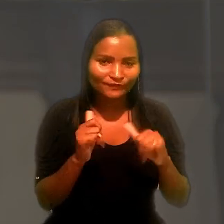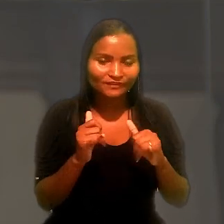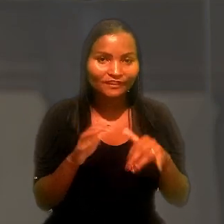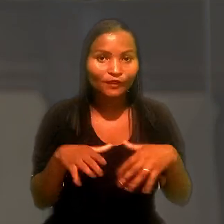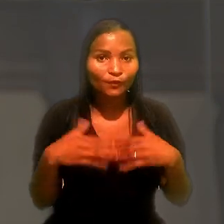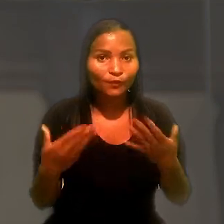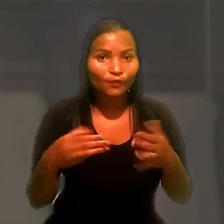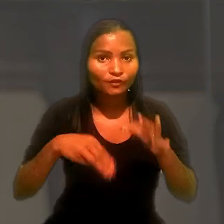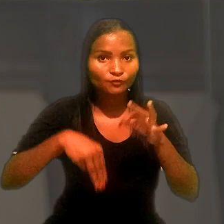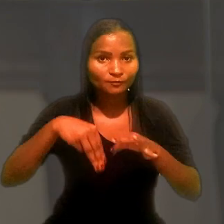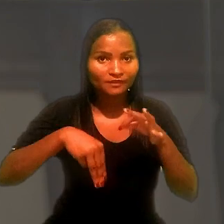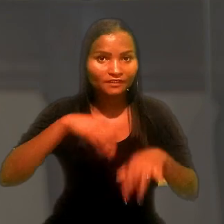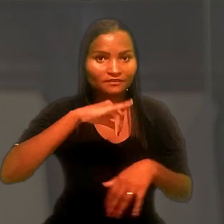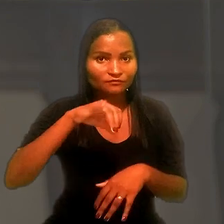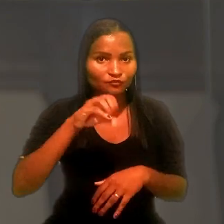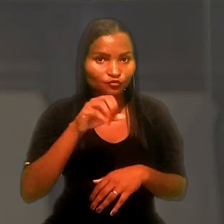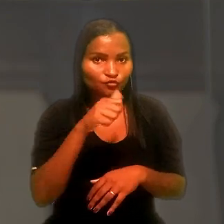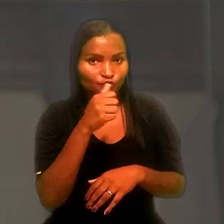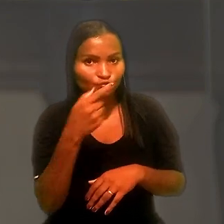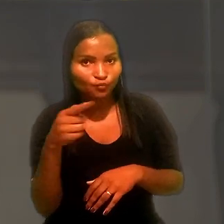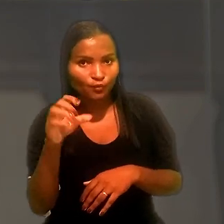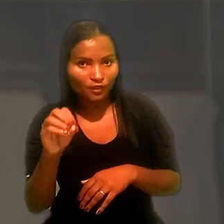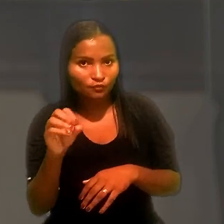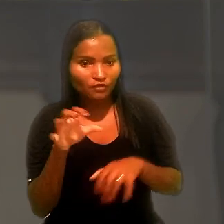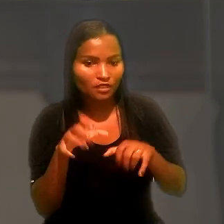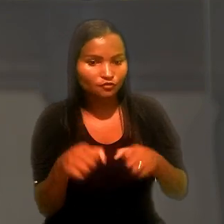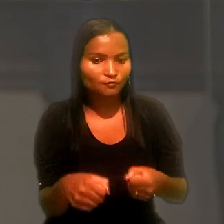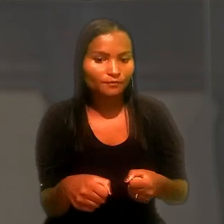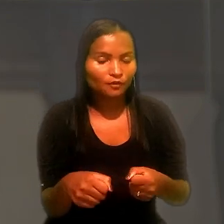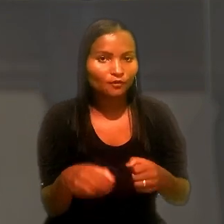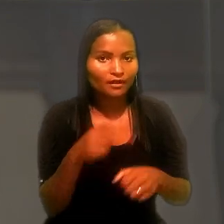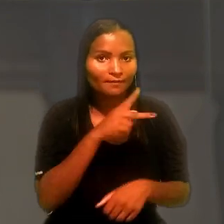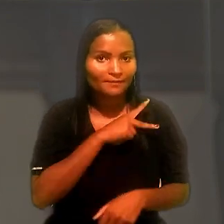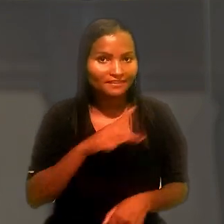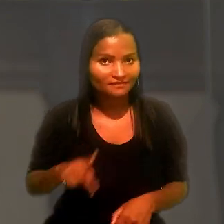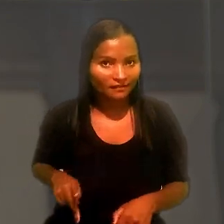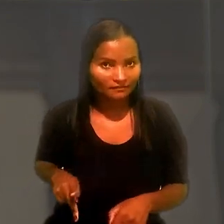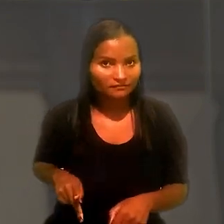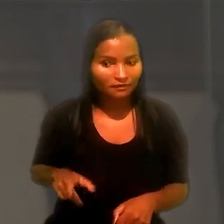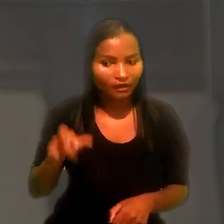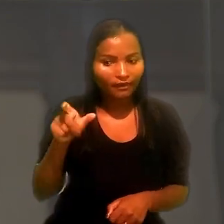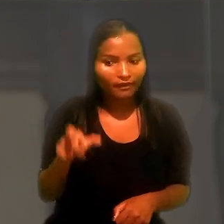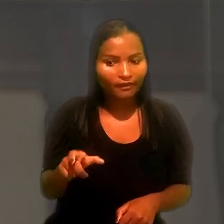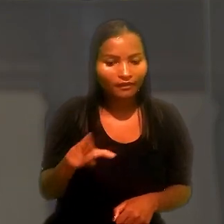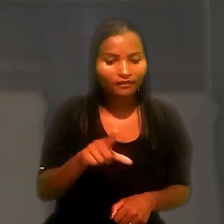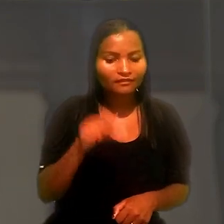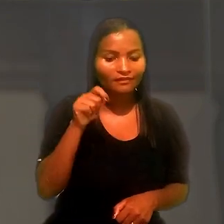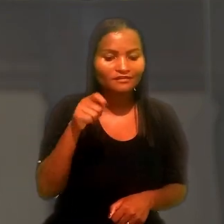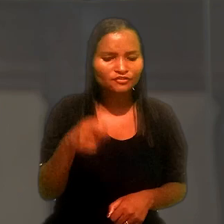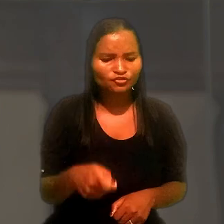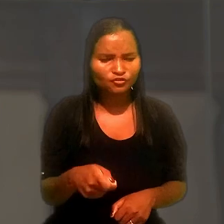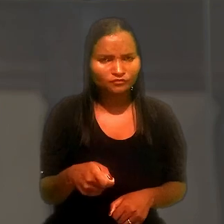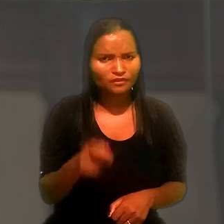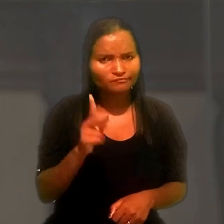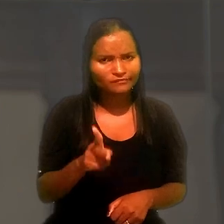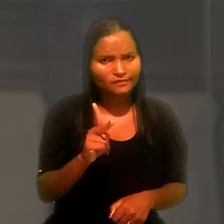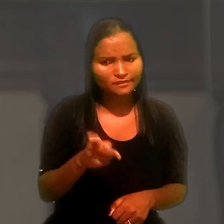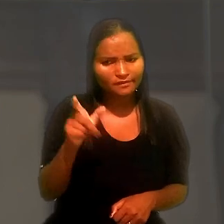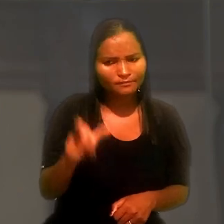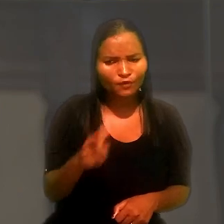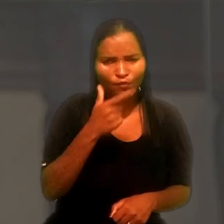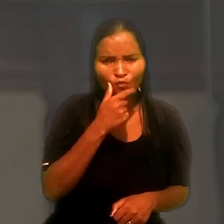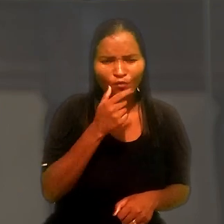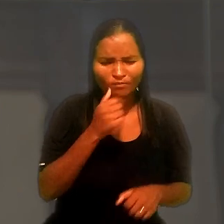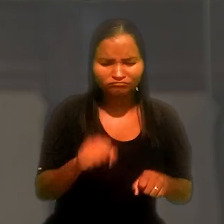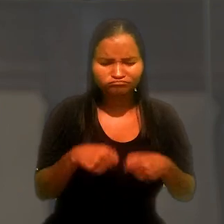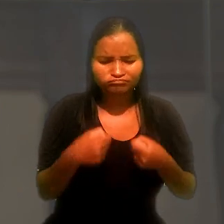Quando o ministro João Oreste Dallazen assumiu a presidência, ele decidiu, e ele sempre foi um homem muito